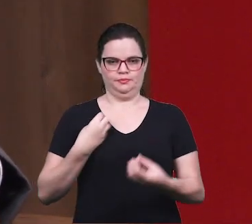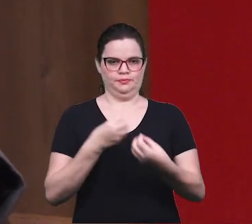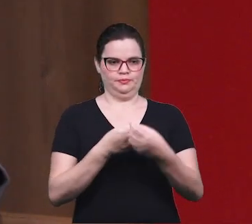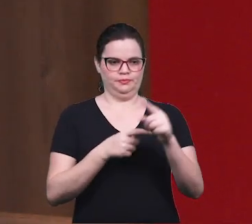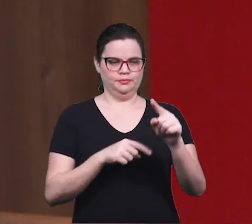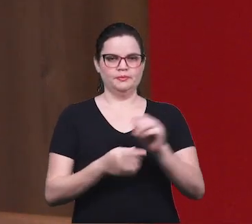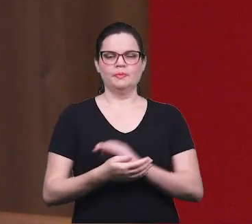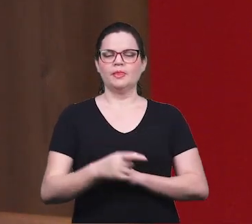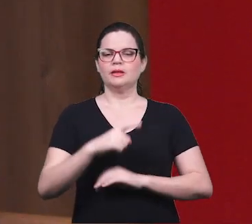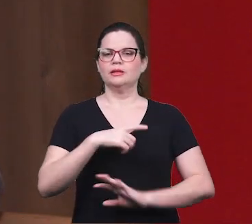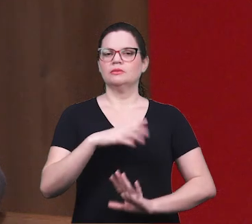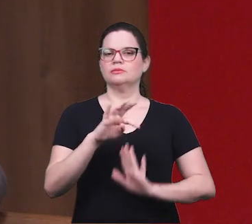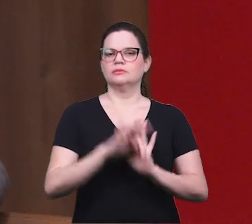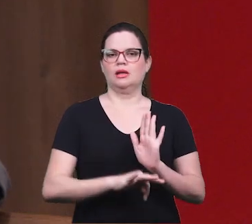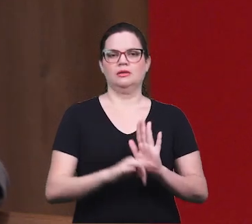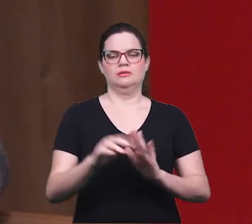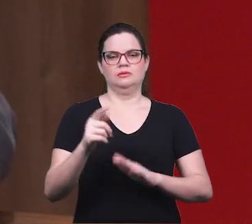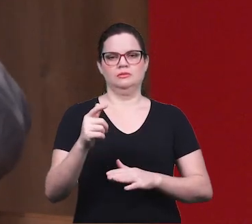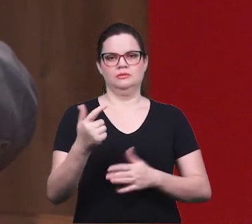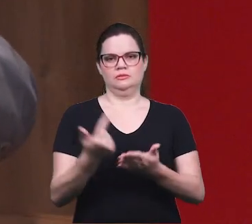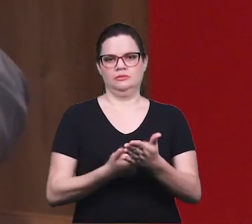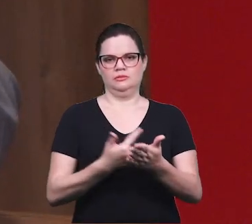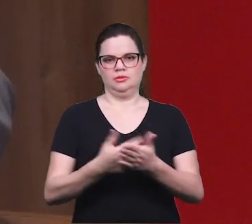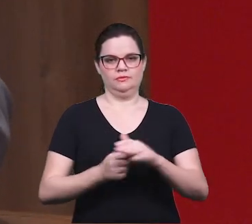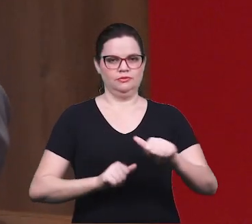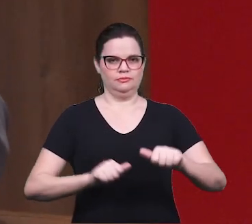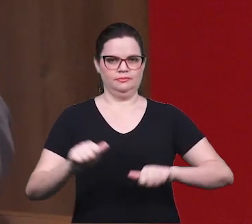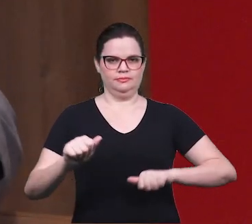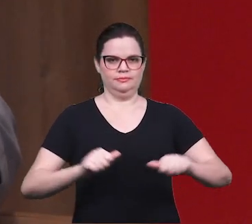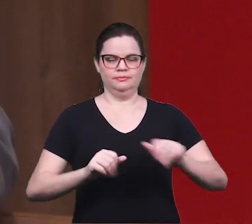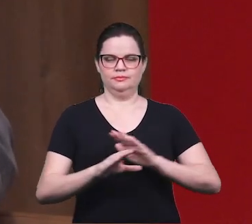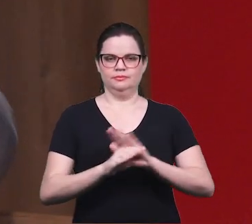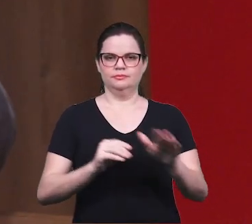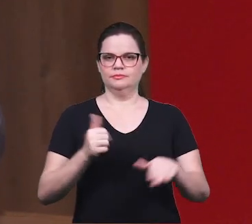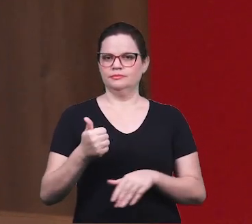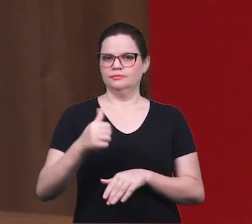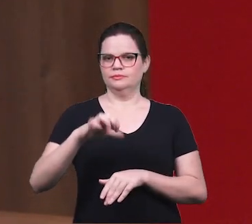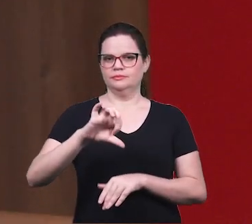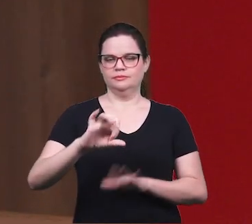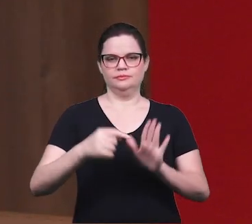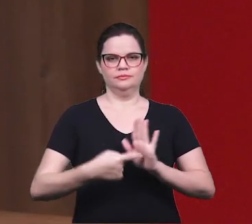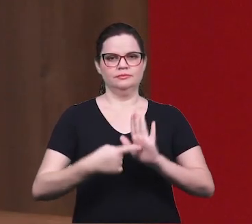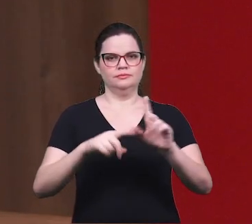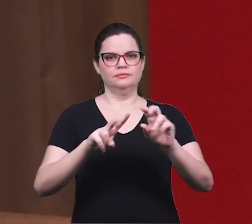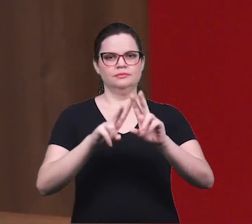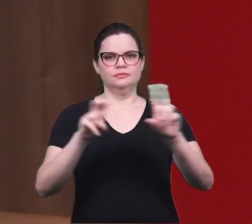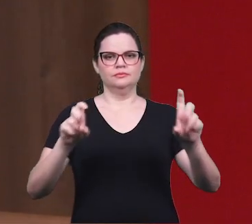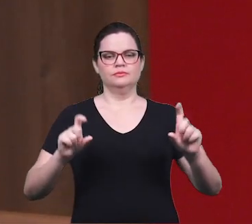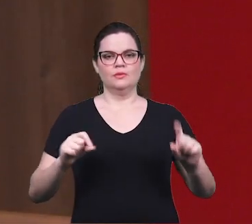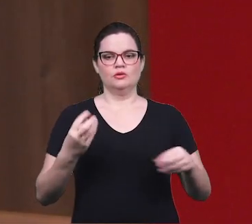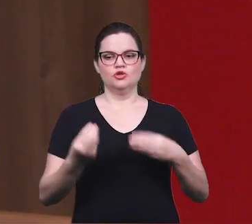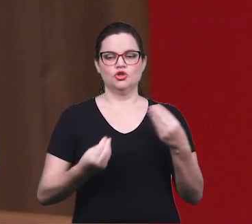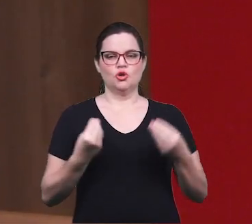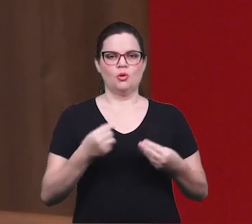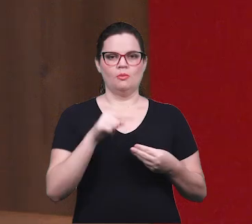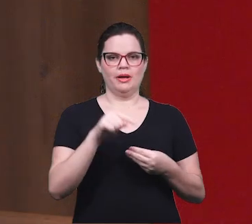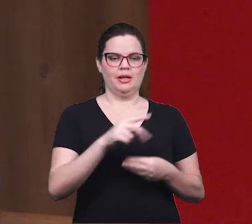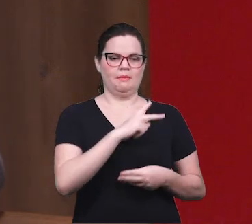em Atos, está em Atos 19, referindo-se à estada dele em Éfeso.